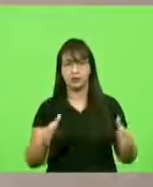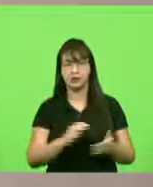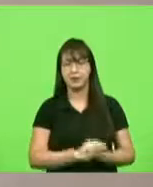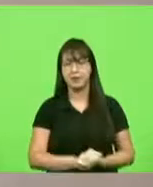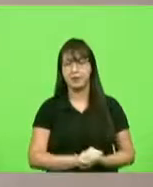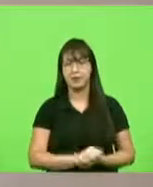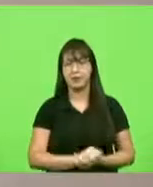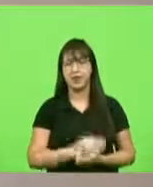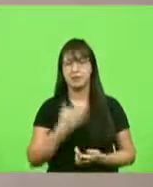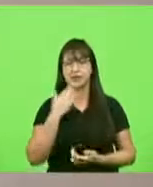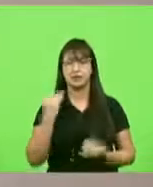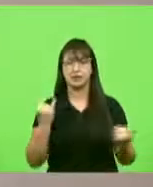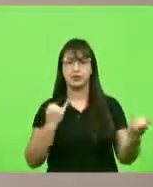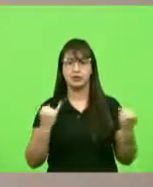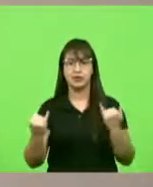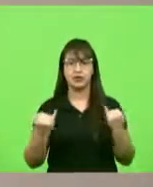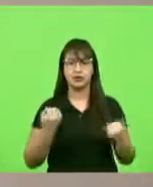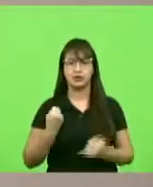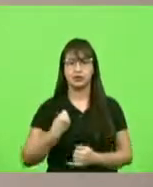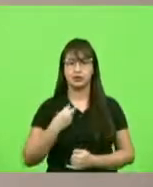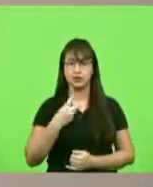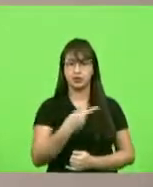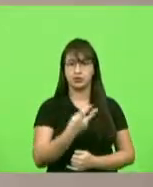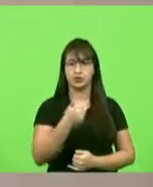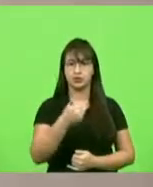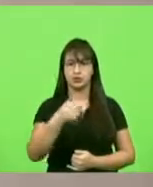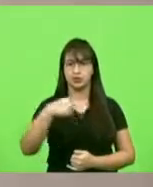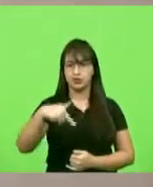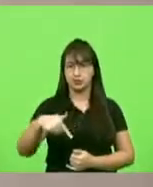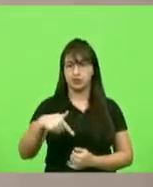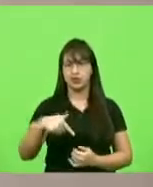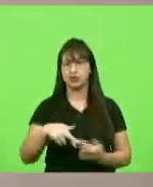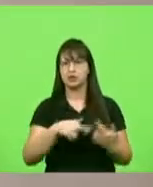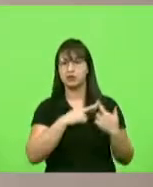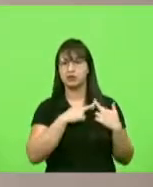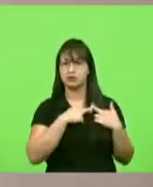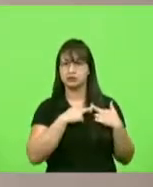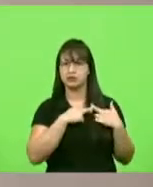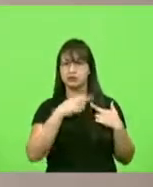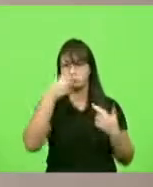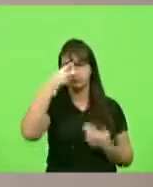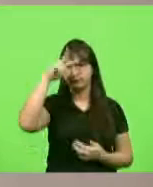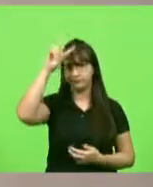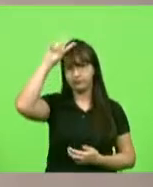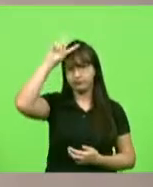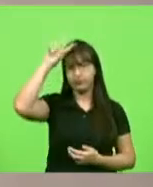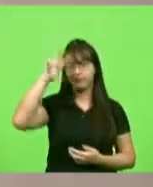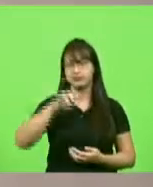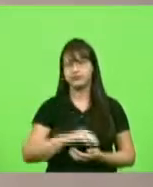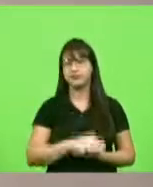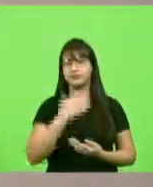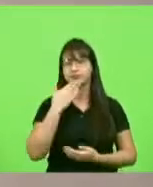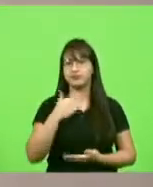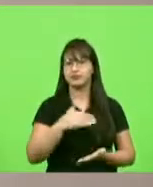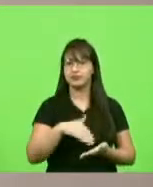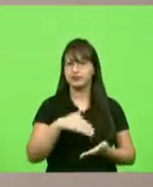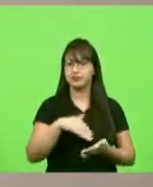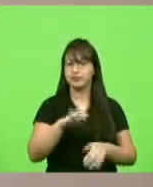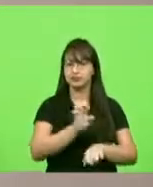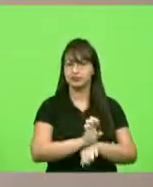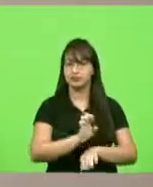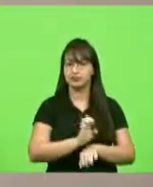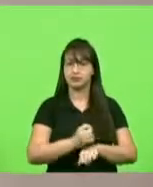Pedidos de informação. Pedido de informação 217, autor deputado Dr. Vicente Caropreso, solicitando ao secretário de Estado da